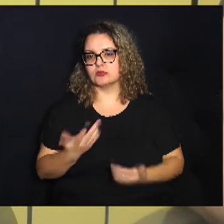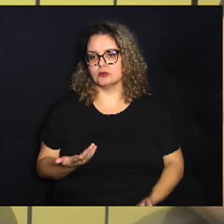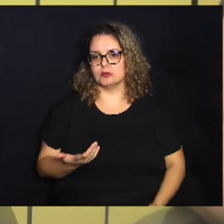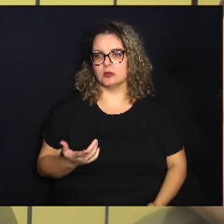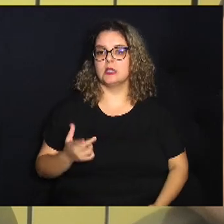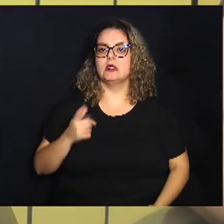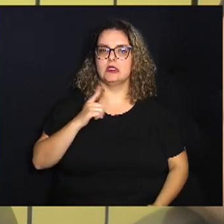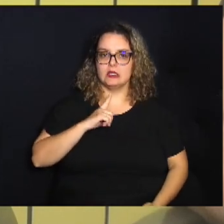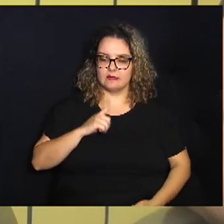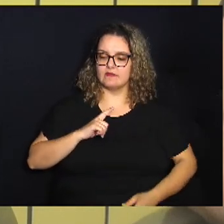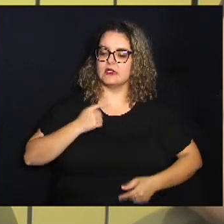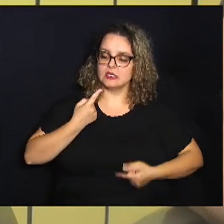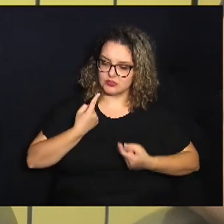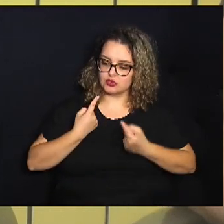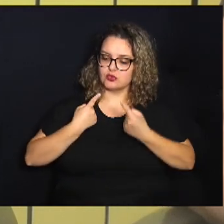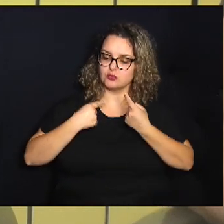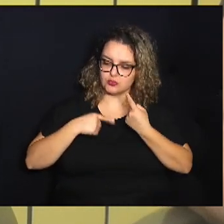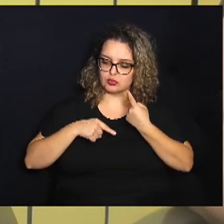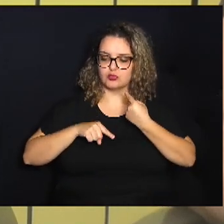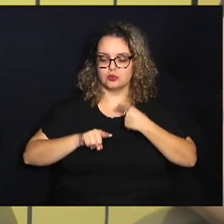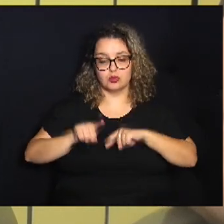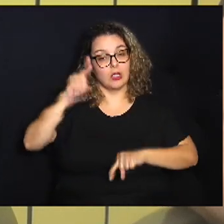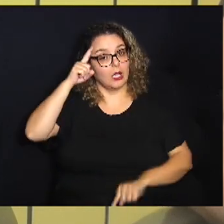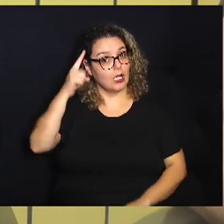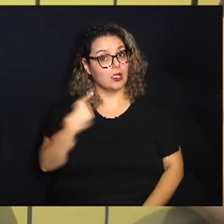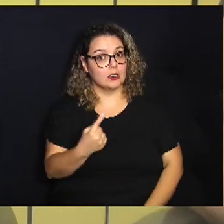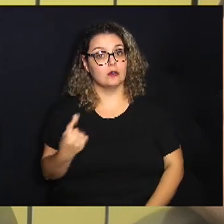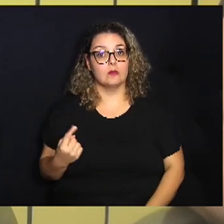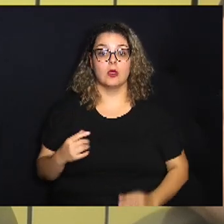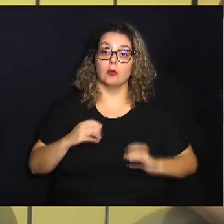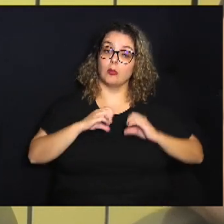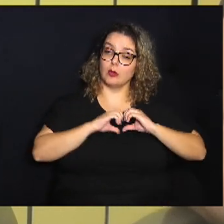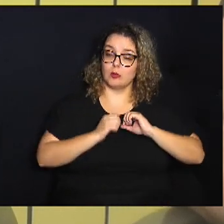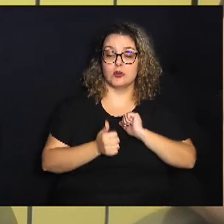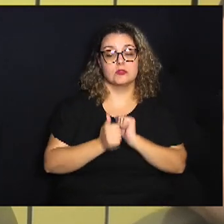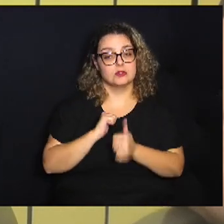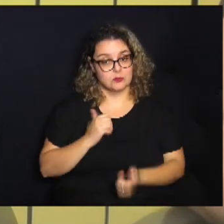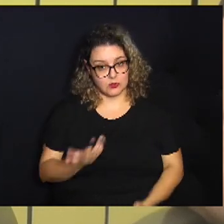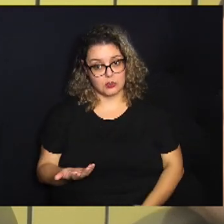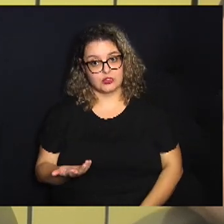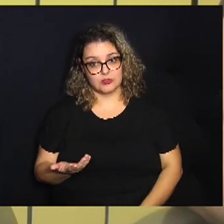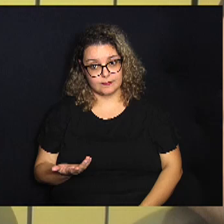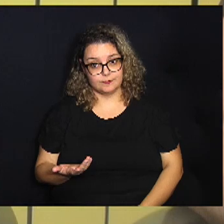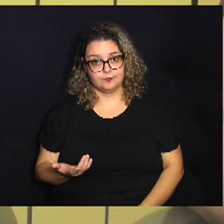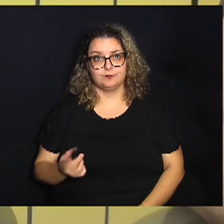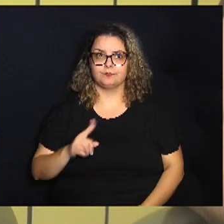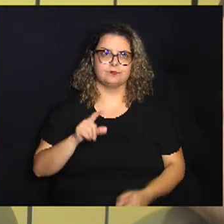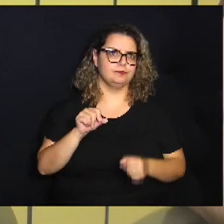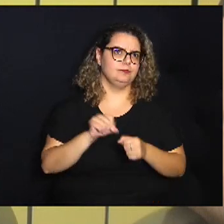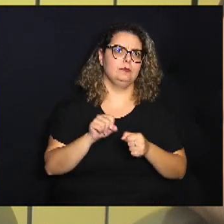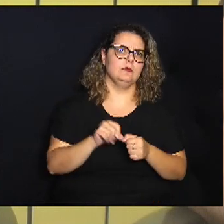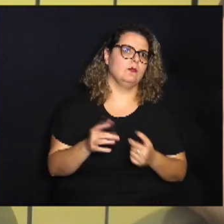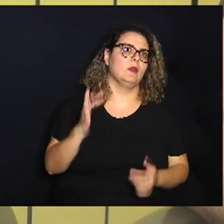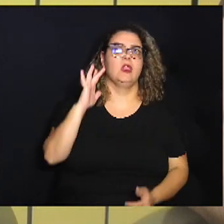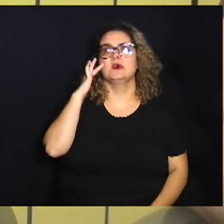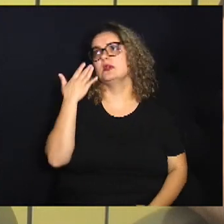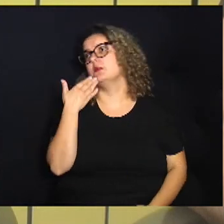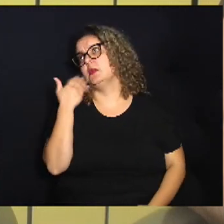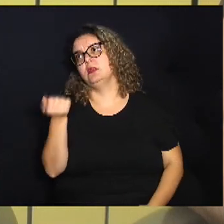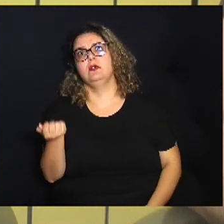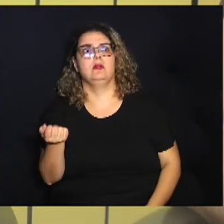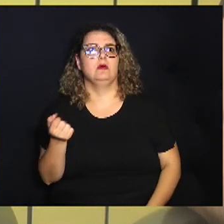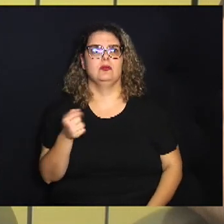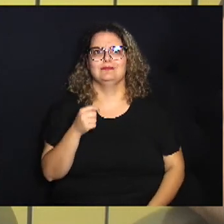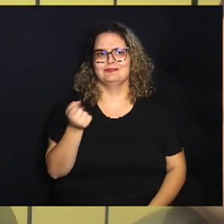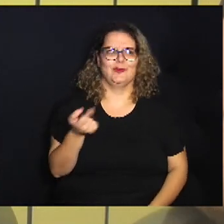matar um leão, um dragão por dia, é justamente o amor ao esporte, né? E isso não faz ele se achar melhor do que ninguém, porque